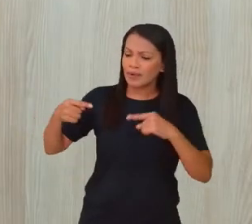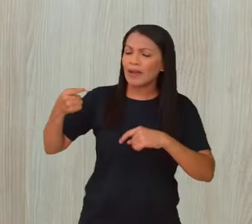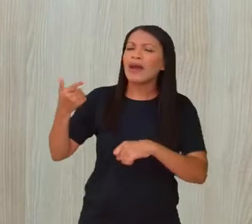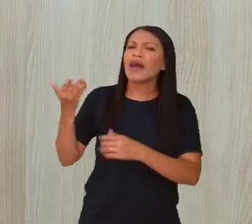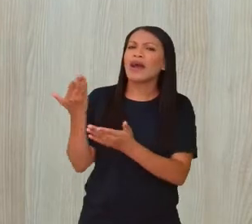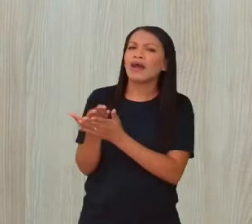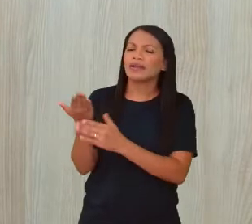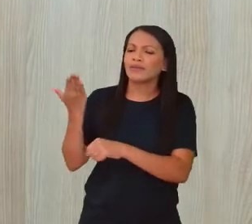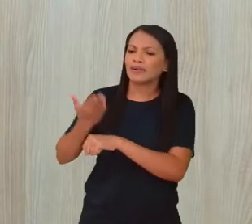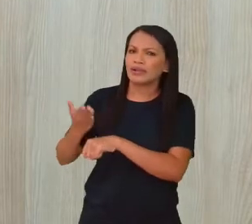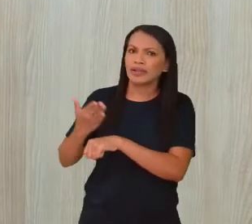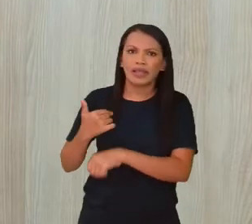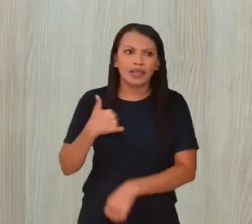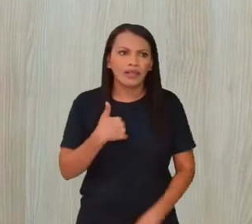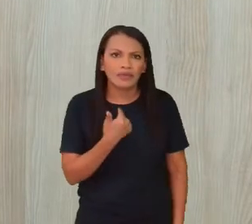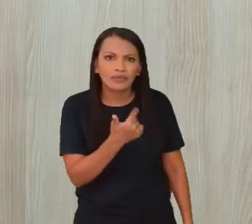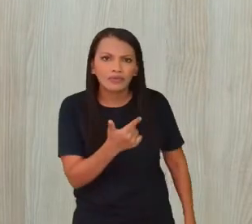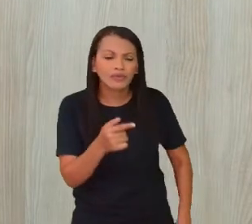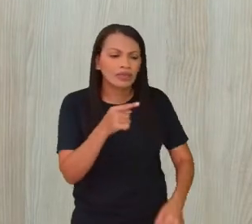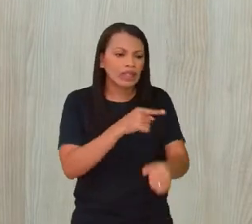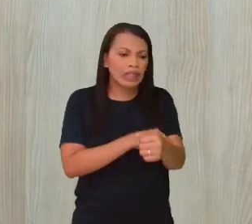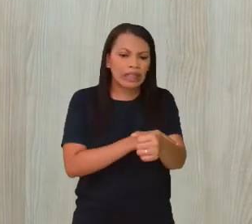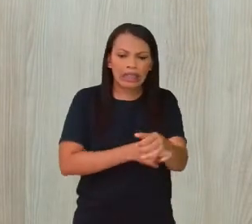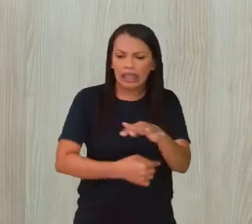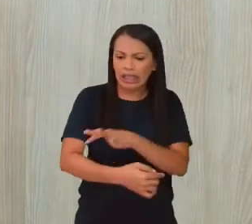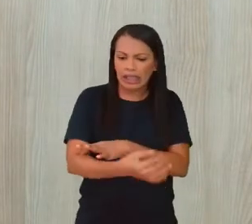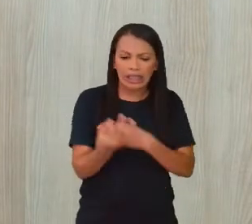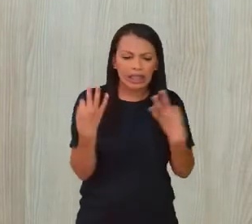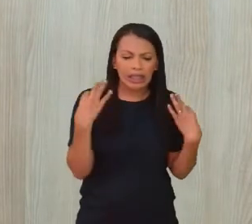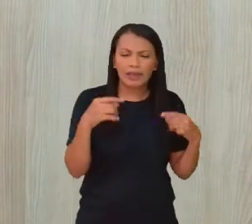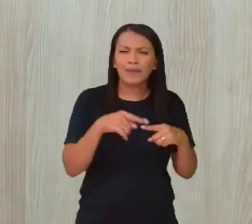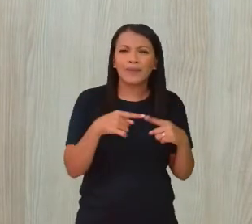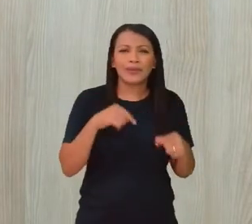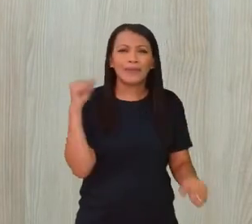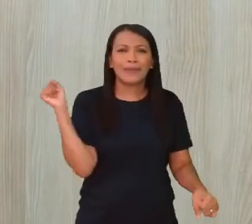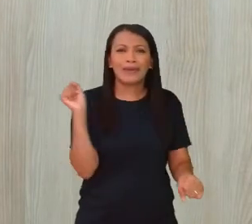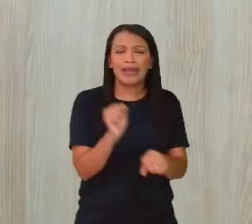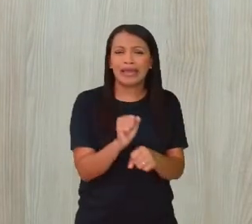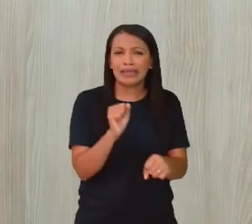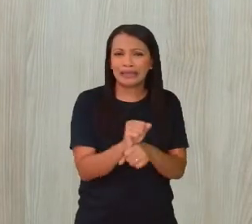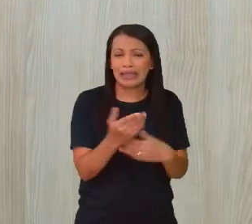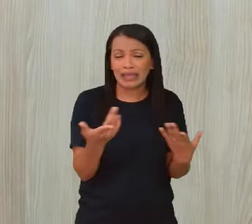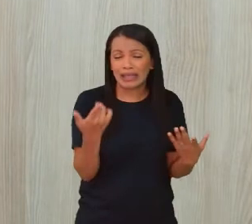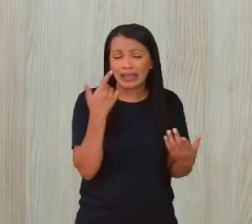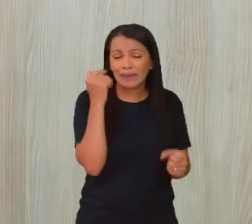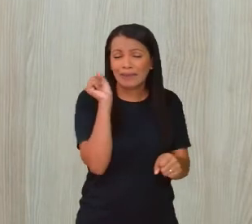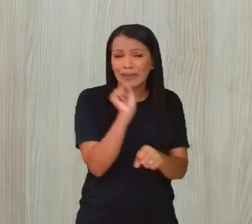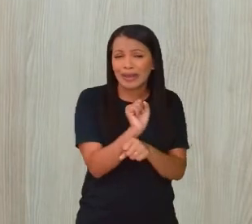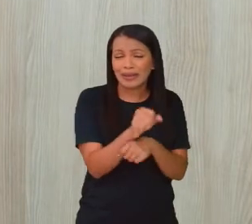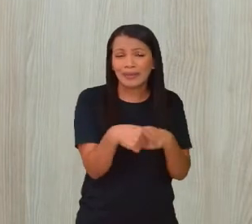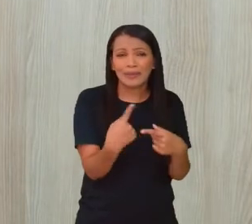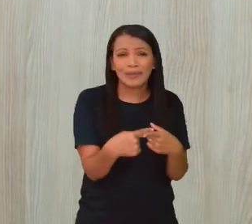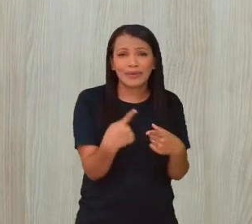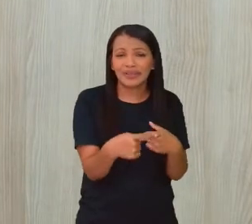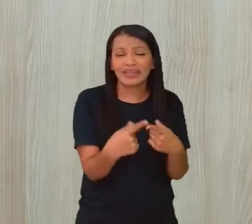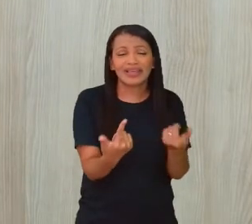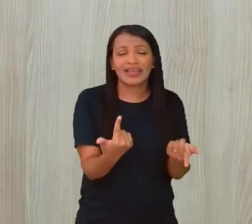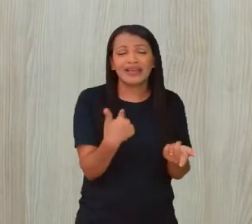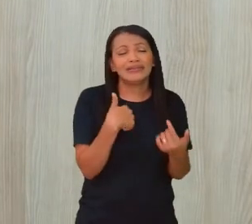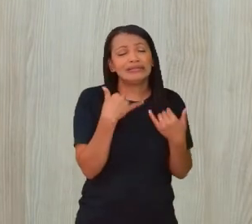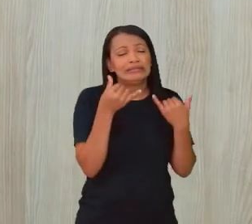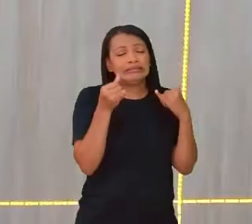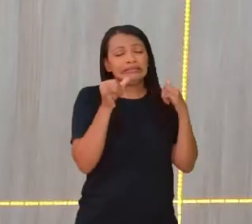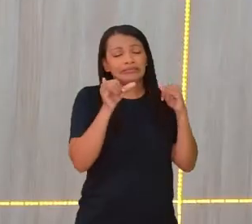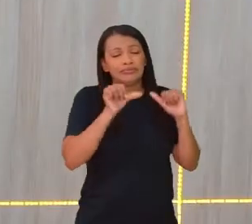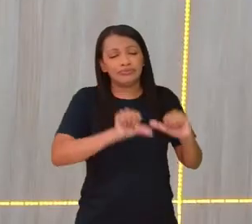gente? Porque eu parei de jogar por conta disso. Então, o professor Heleno vai acabar de acabar com elas. Como